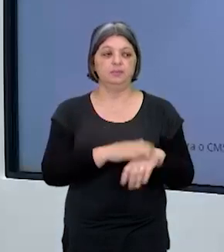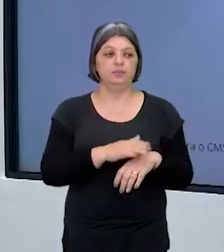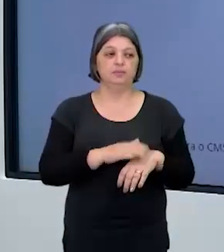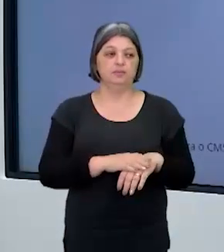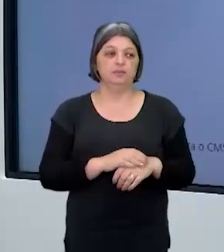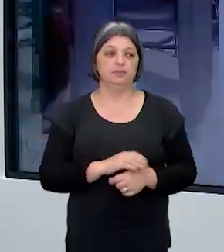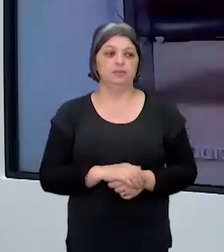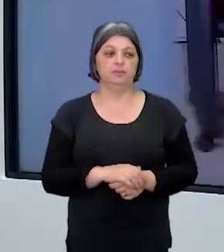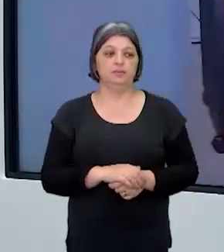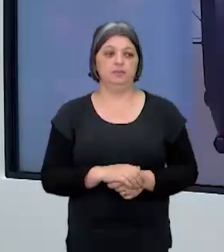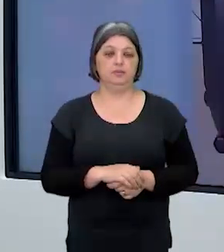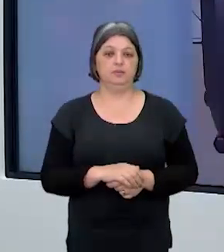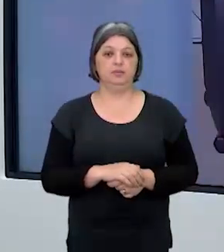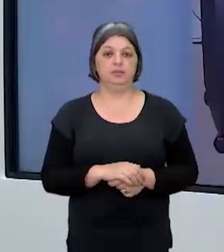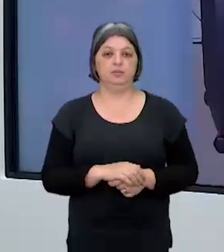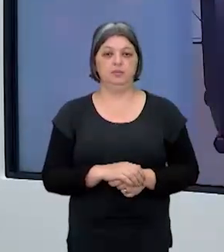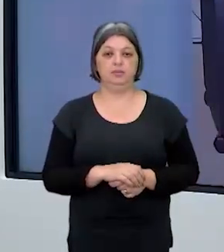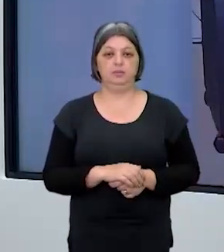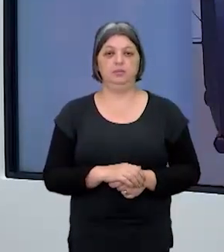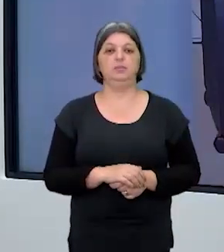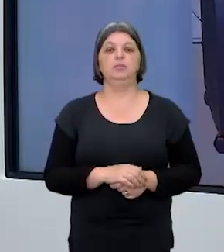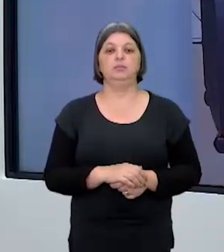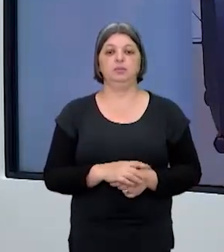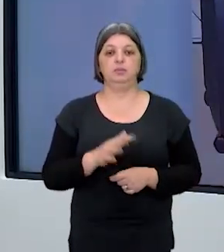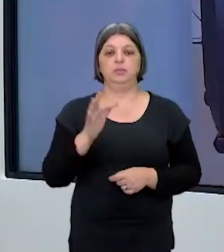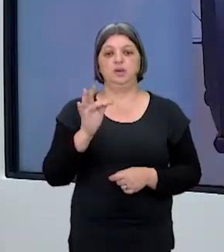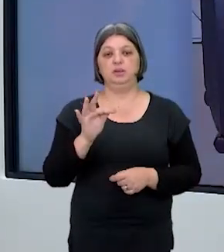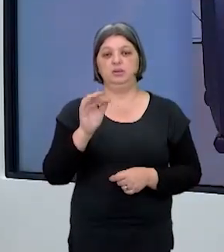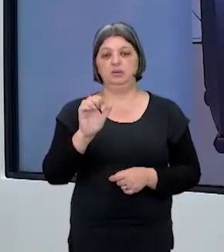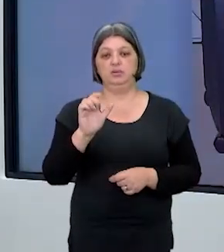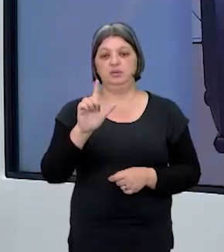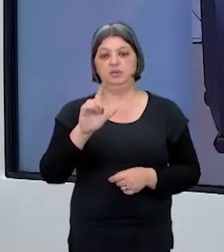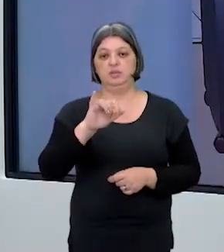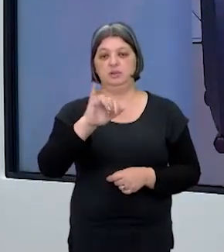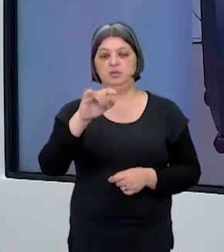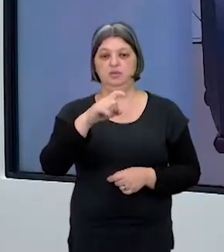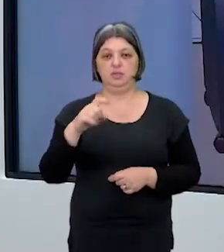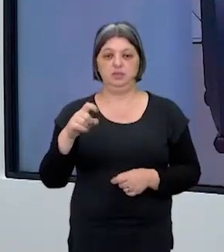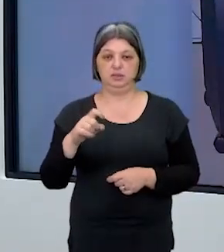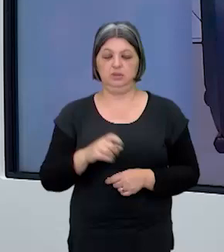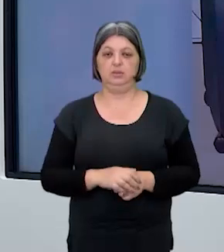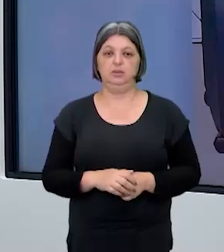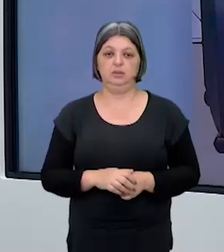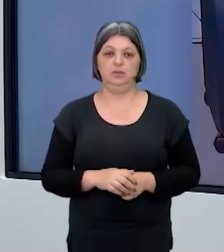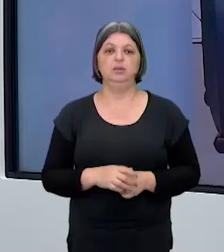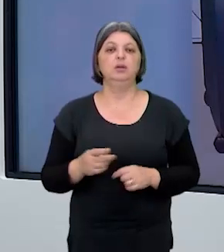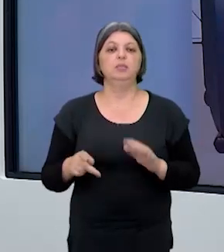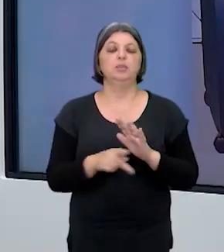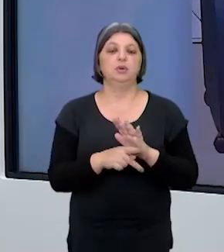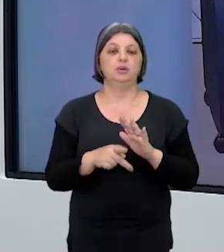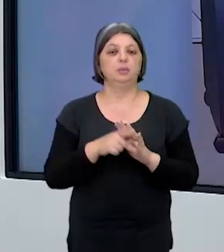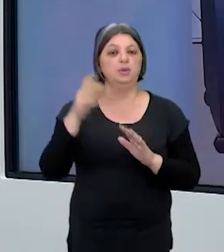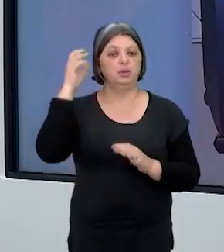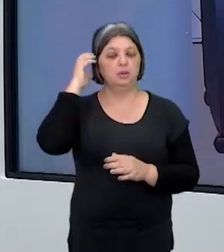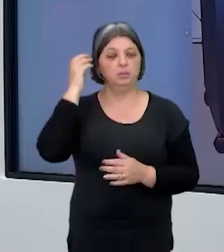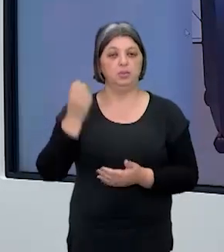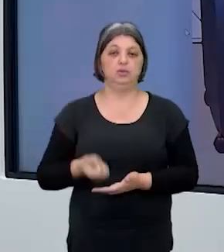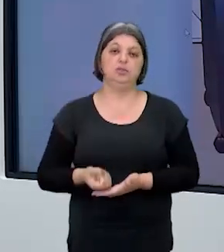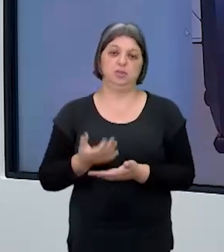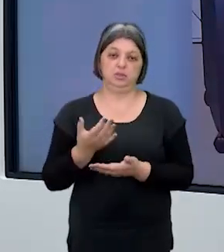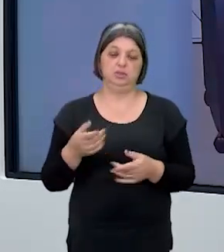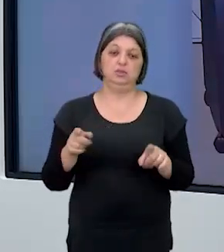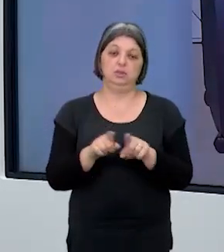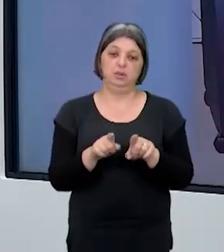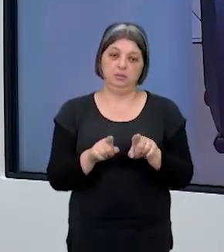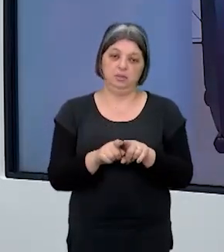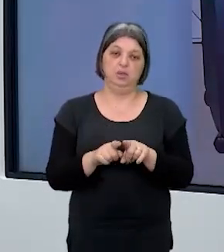dos nossos produtores aqui, com o Félix. Ele trabalha também, né, com essa questão aí de podcast. E aí ele vai falar um pouquinho para a